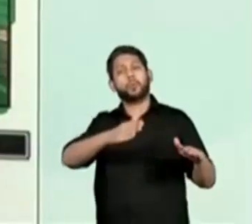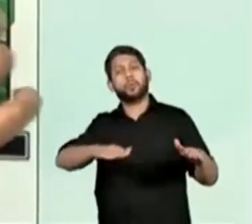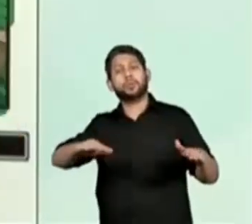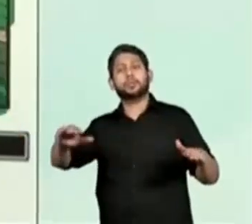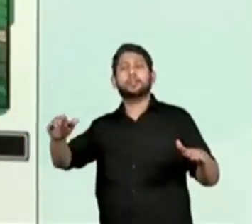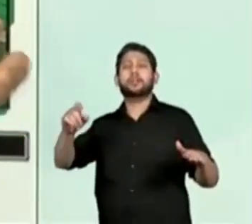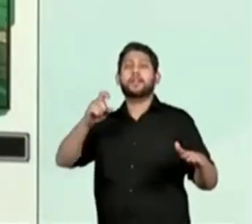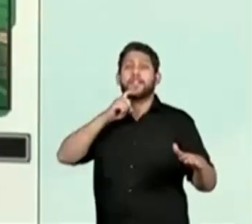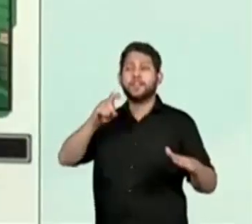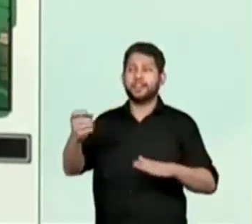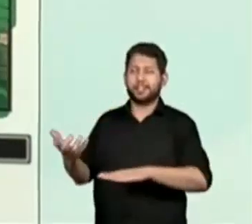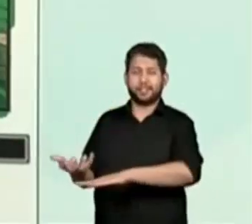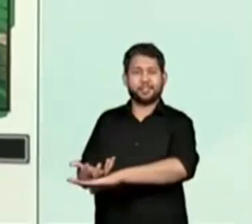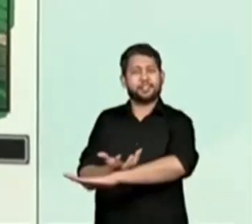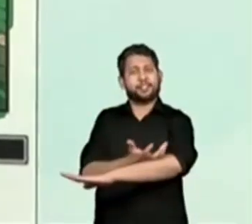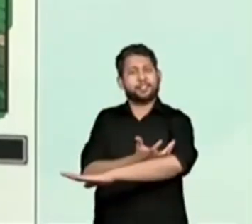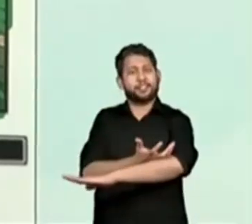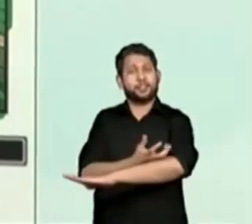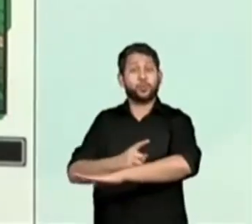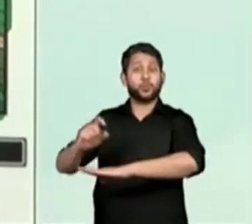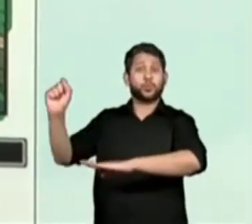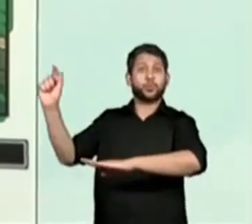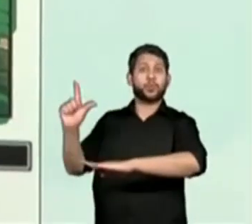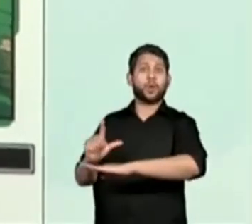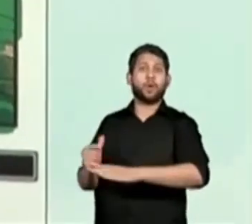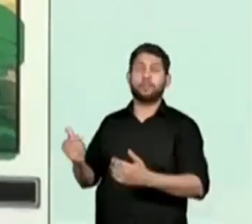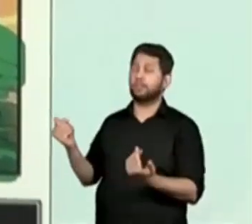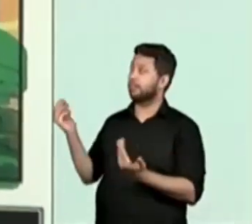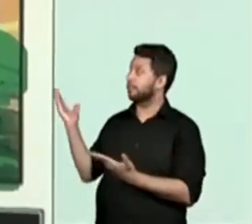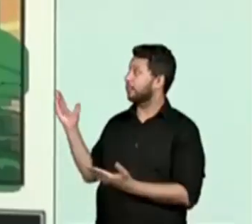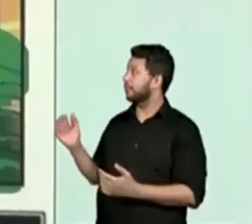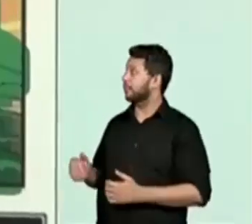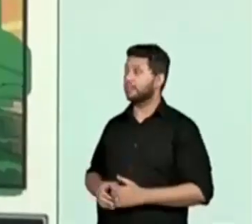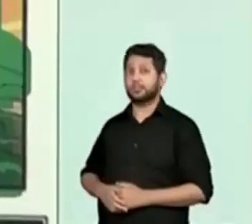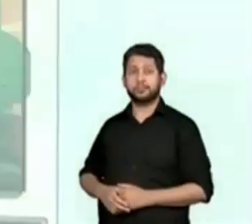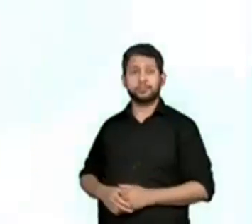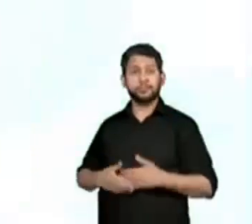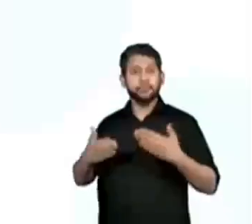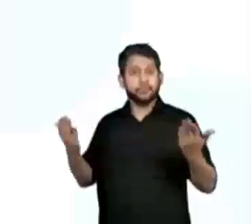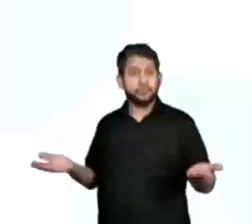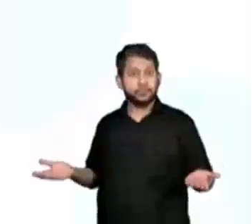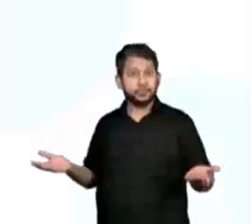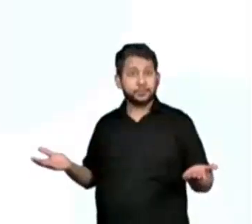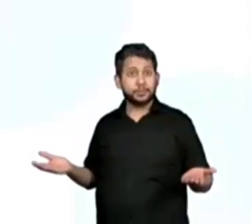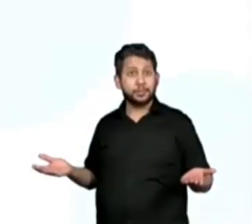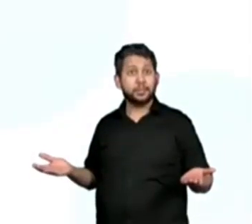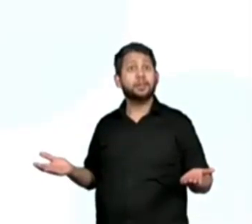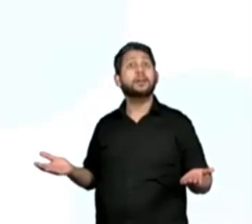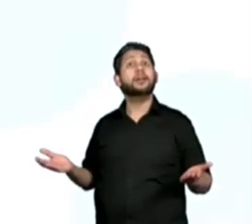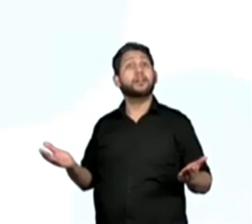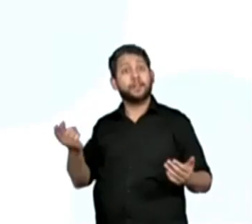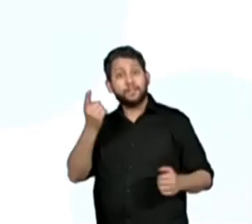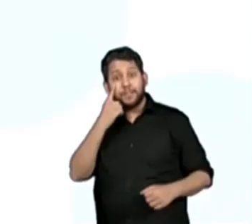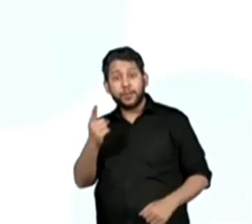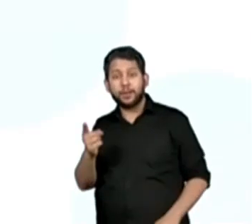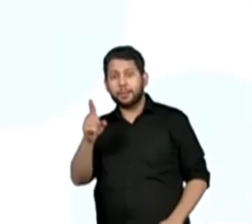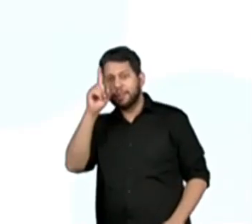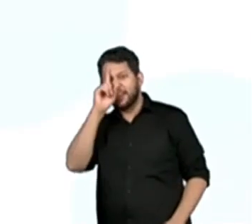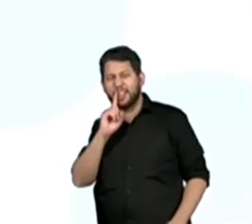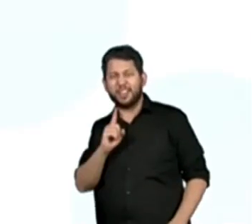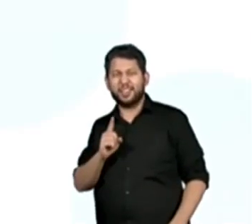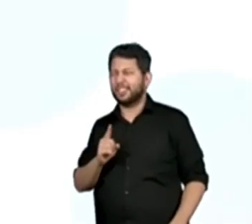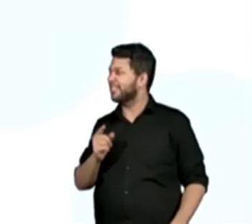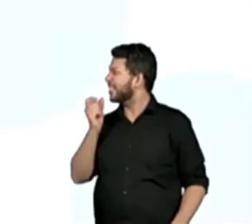muito verde e um super sol. Então eu tenho essa separação. Nossa,